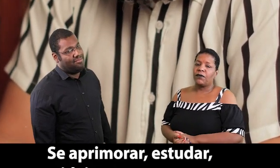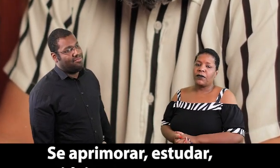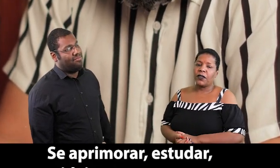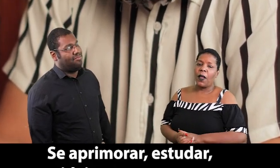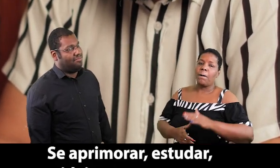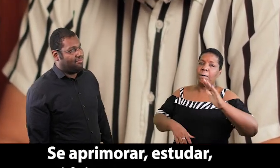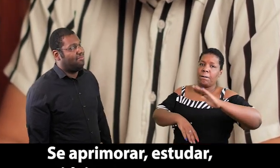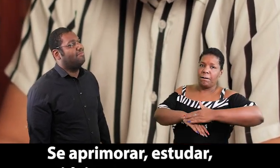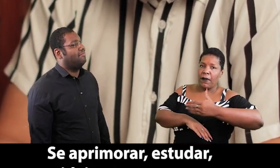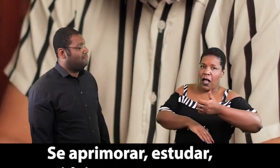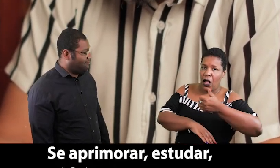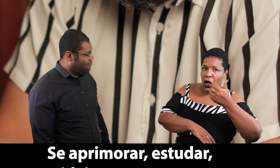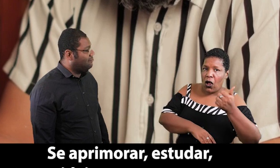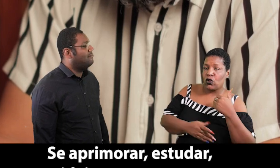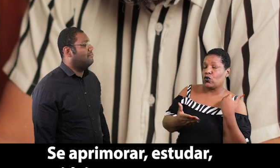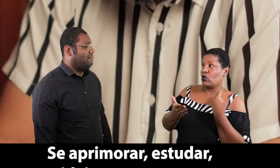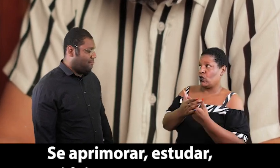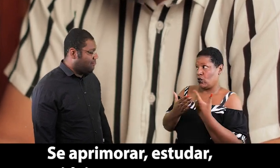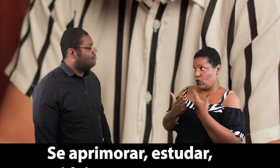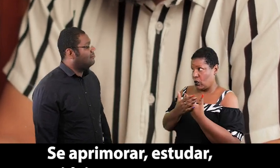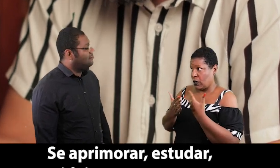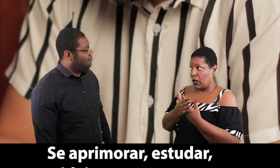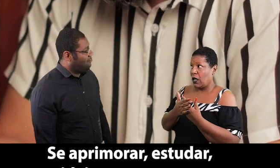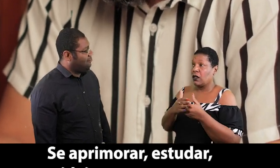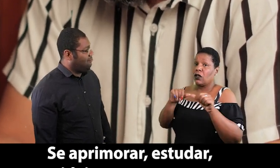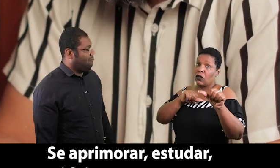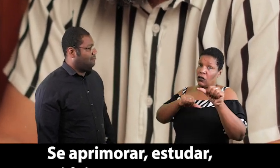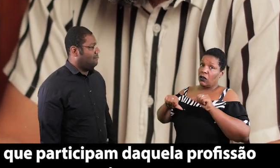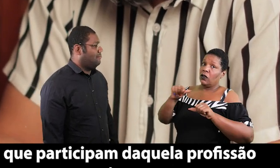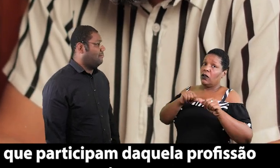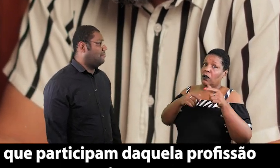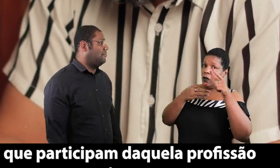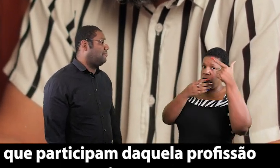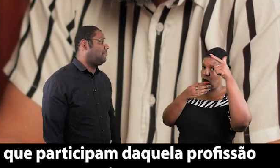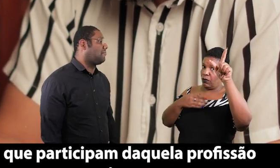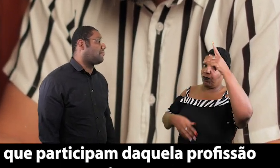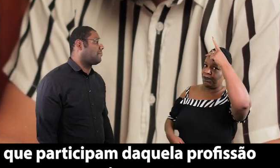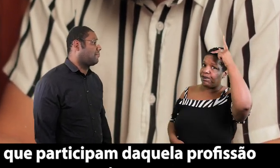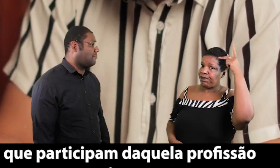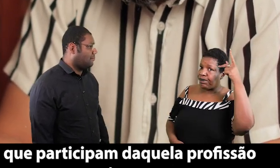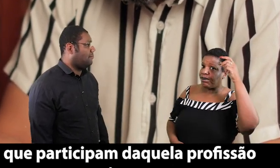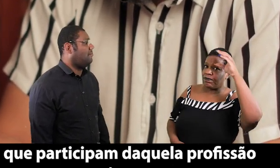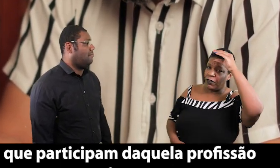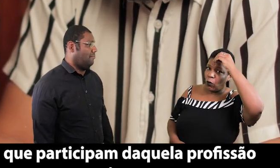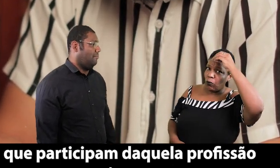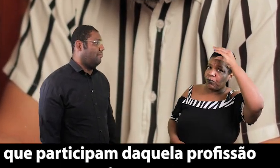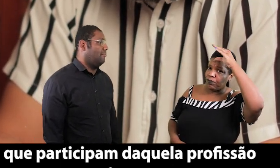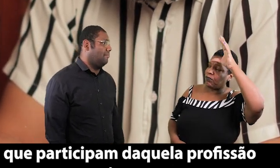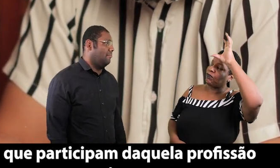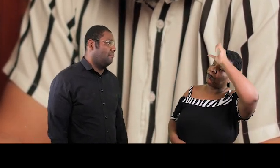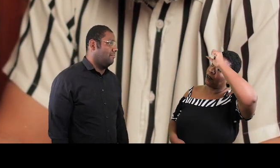Se aprimorar, estudar, trocar ideia com outras pessoas que participam daquela profissão que você quer